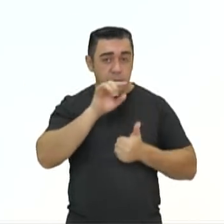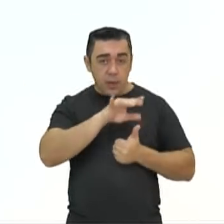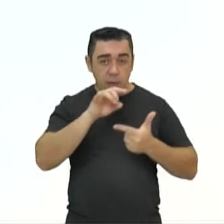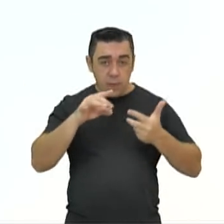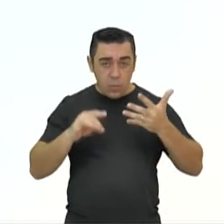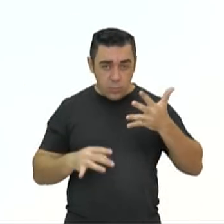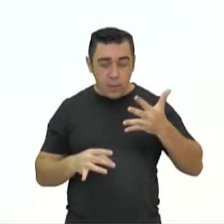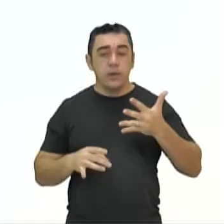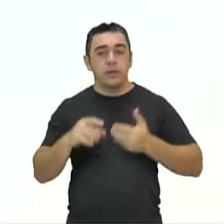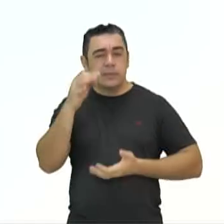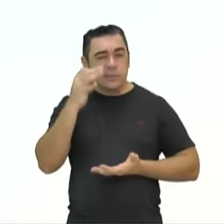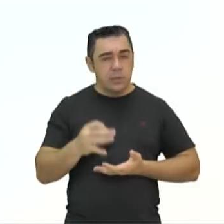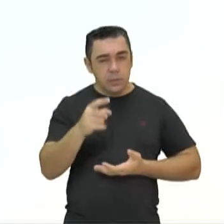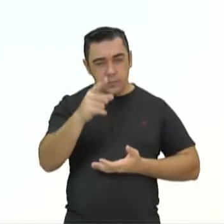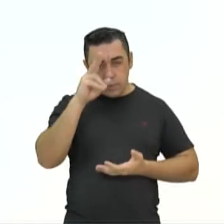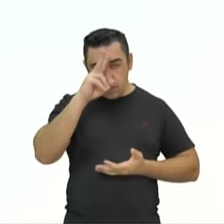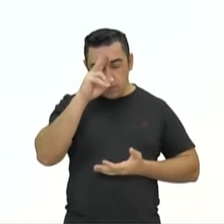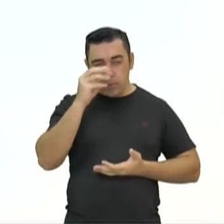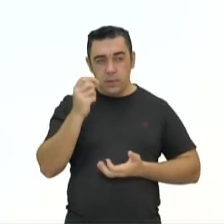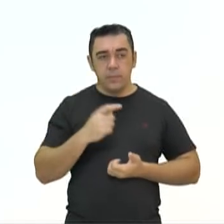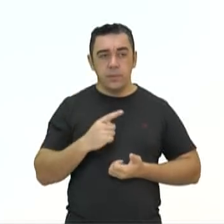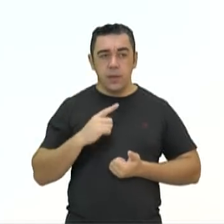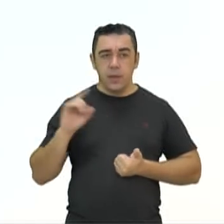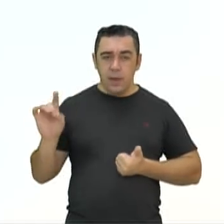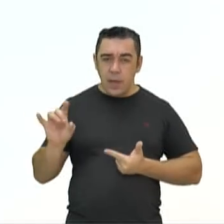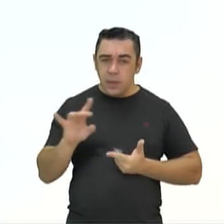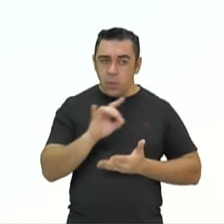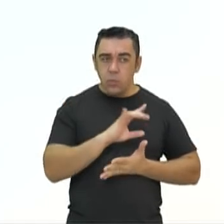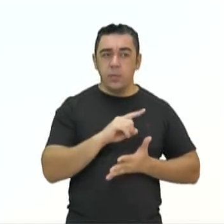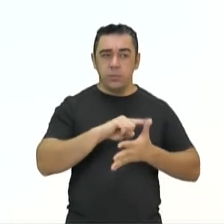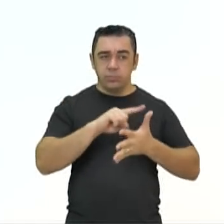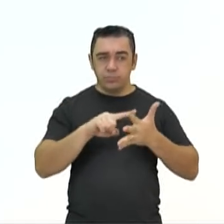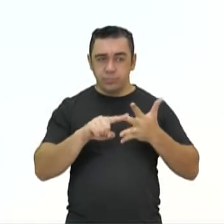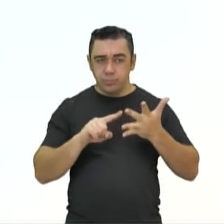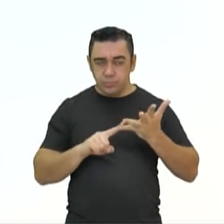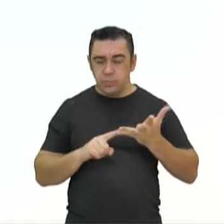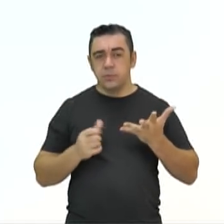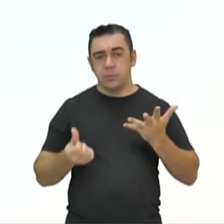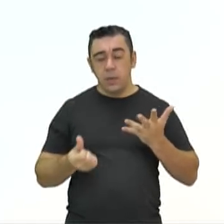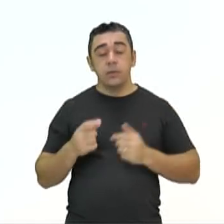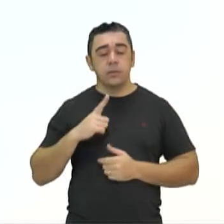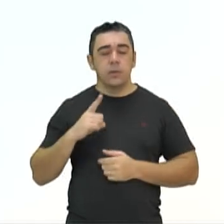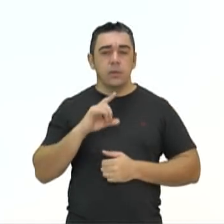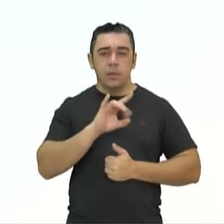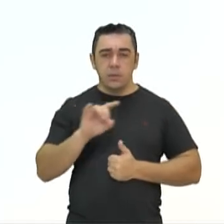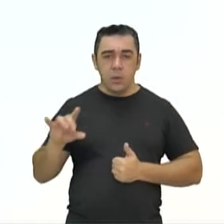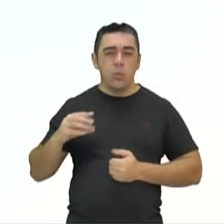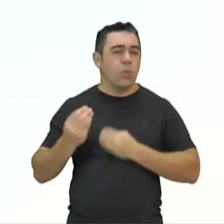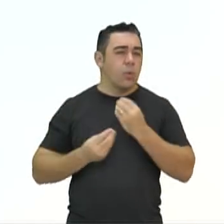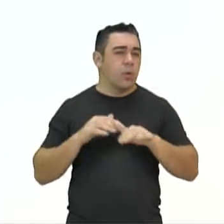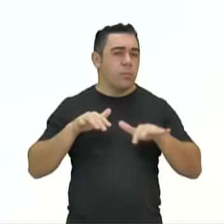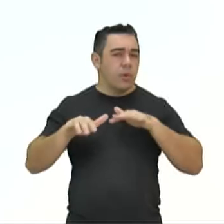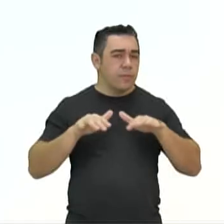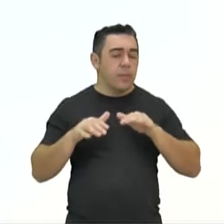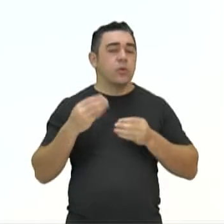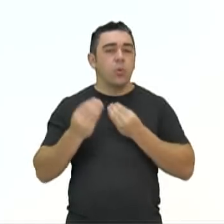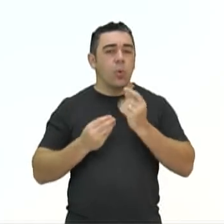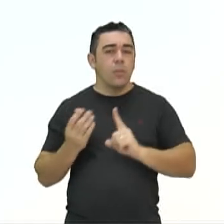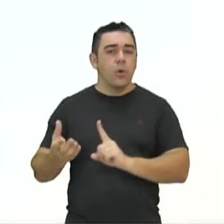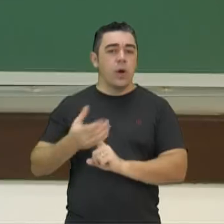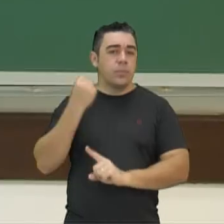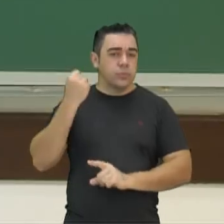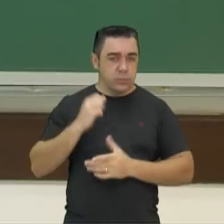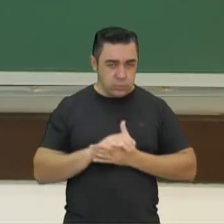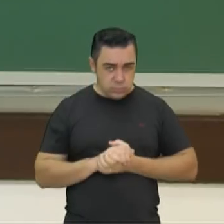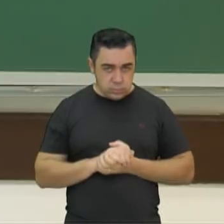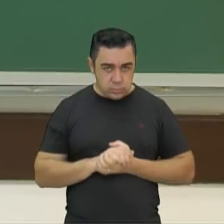Tenho certeza que você lembra. Peão, torre, cavalo, bispo, rainha e rei. Então escreva no seu caderno o movimento,